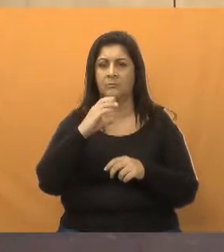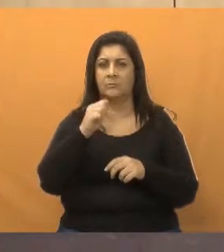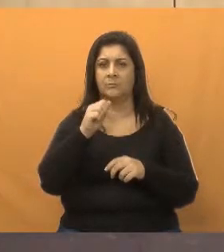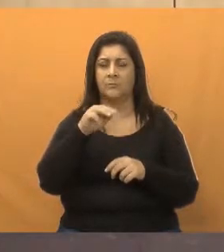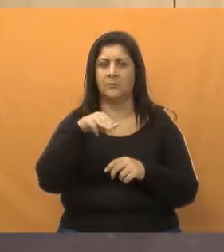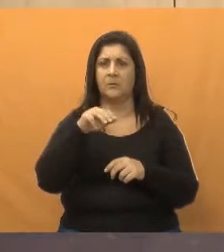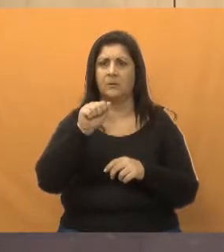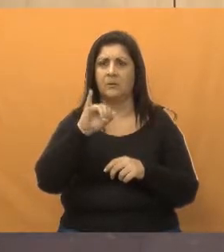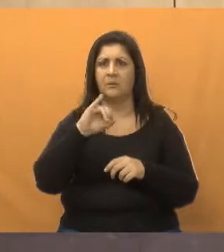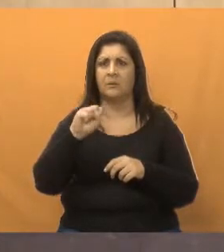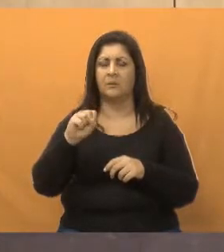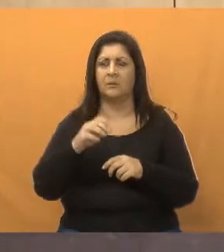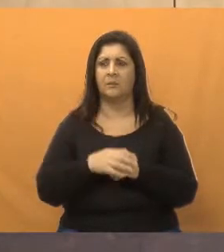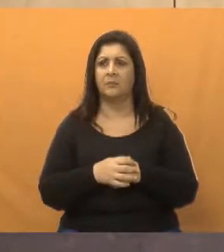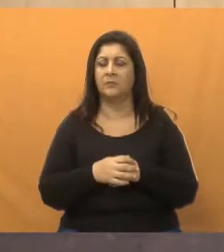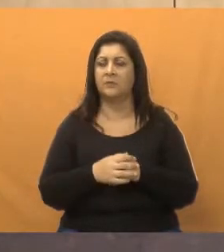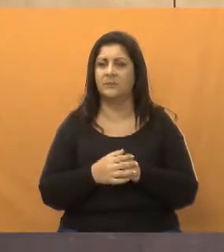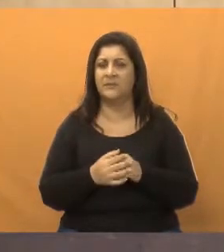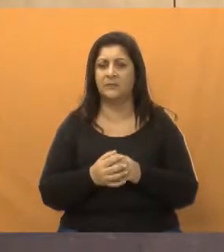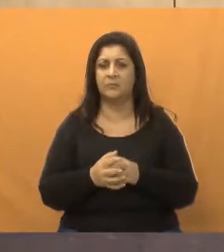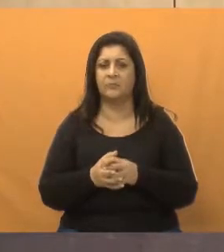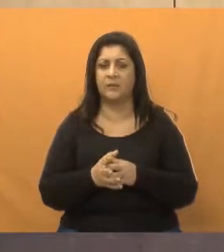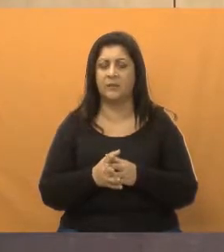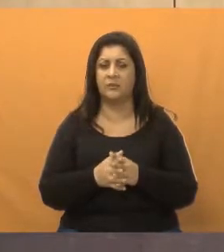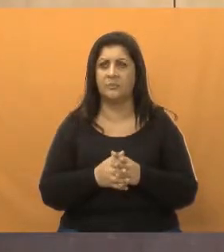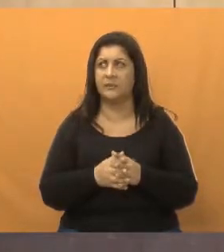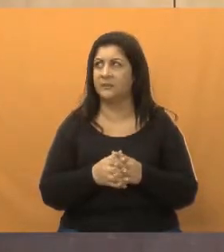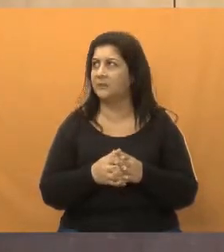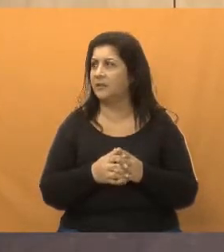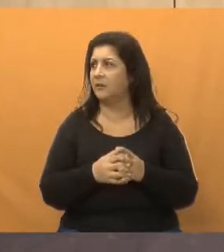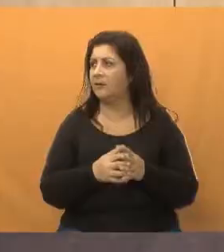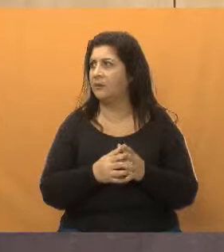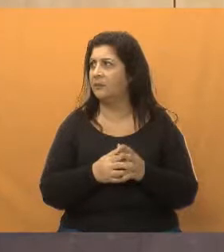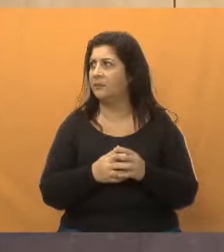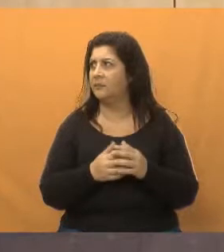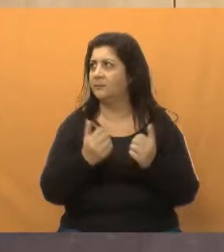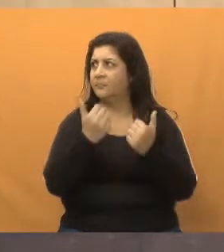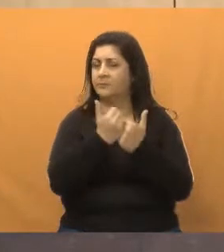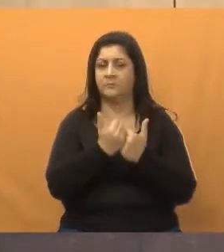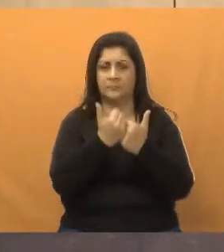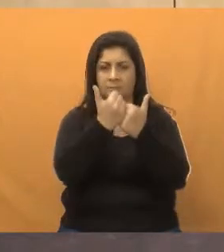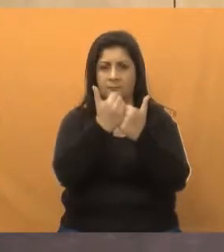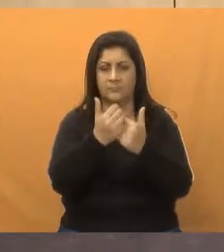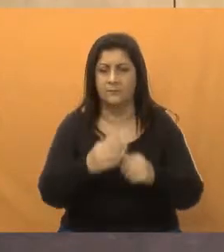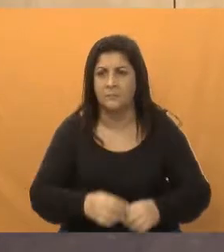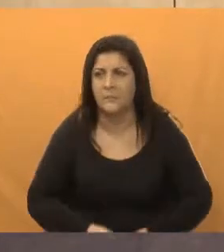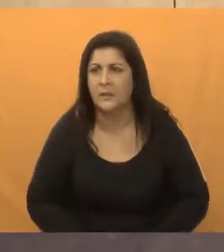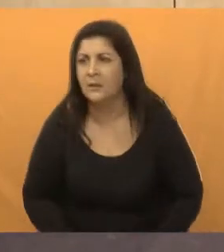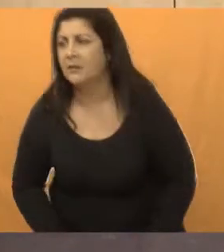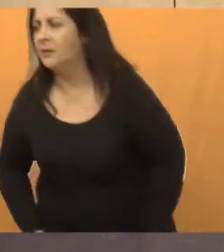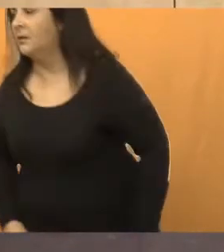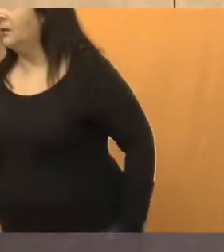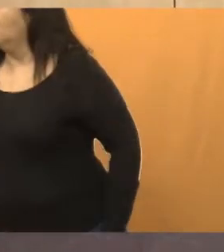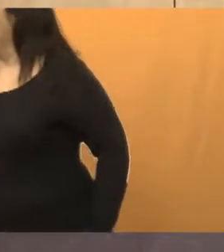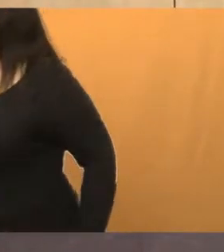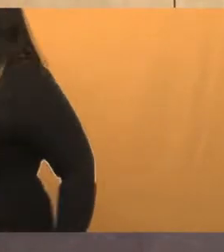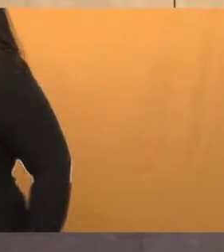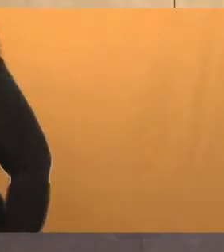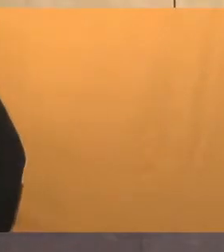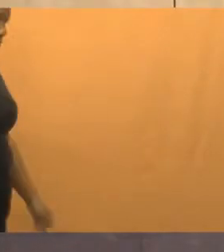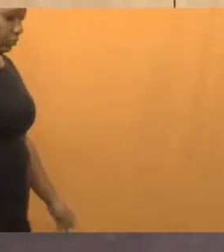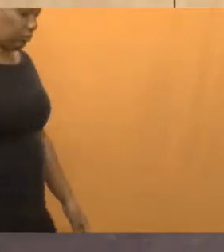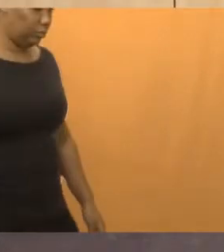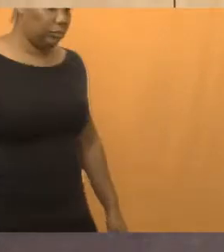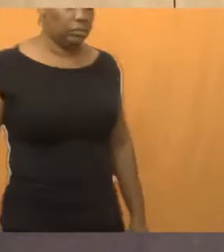de água vazava daquelas piscinas, quanto que o sistema daquelas piscinas estavam prejudicados,